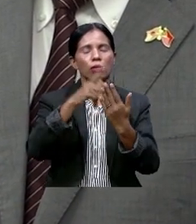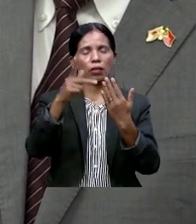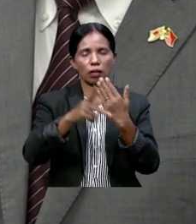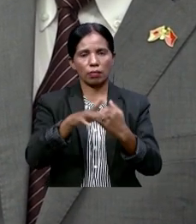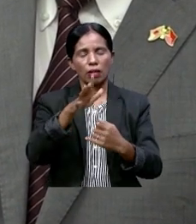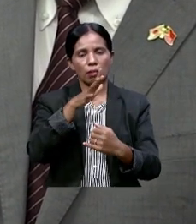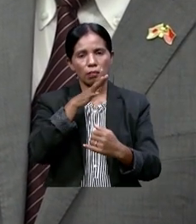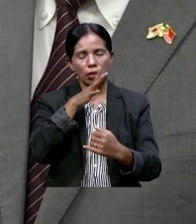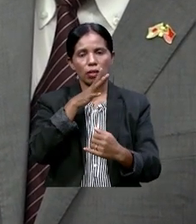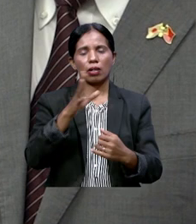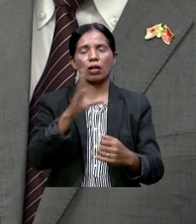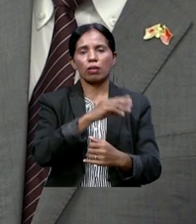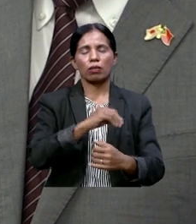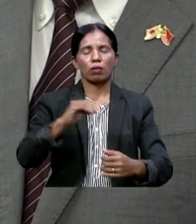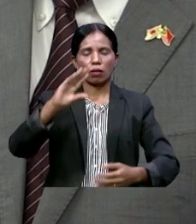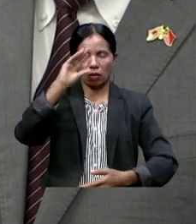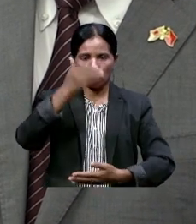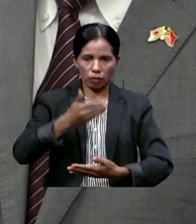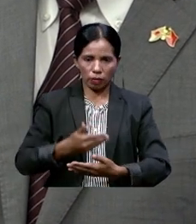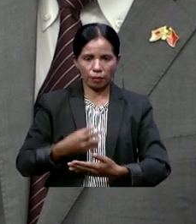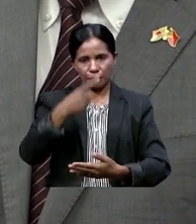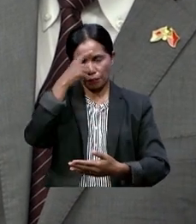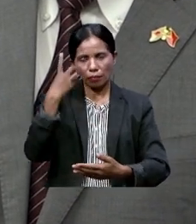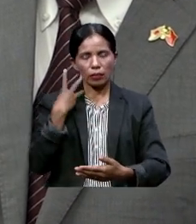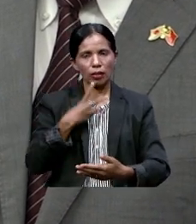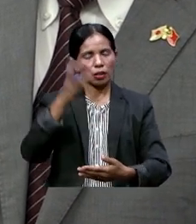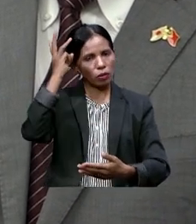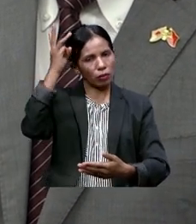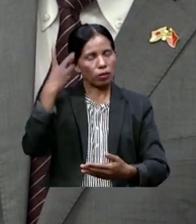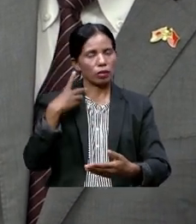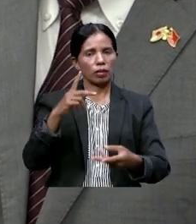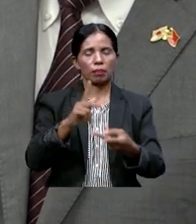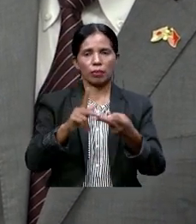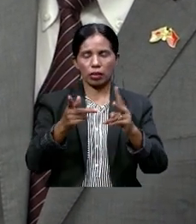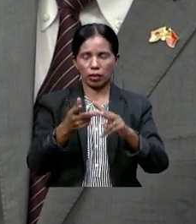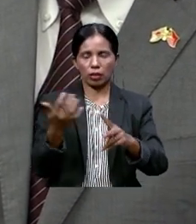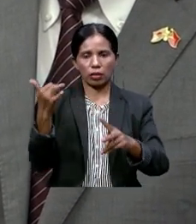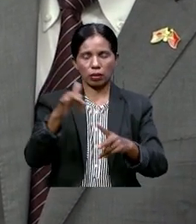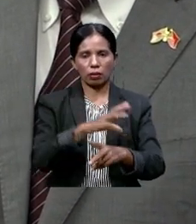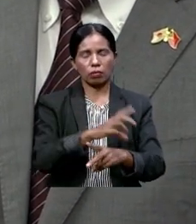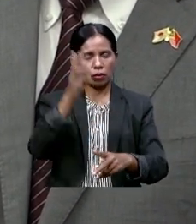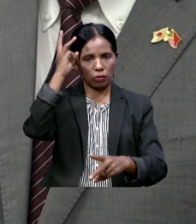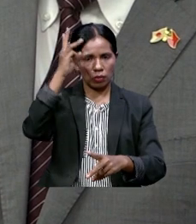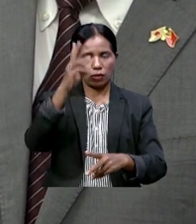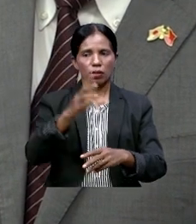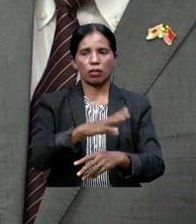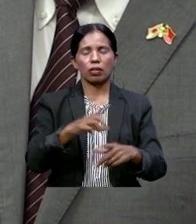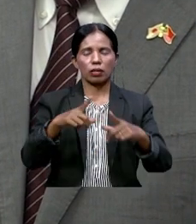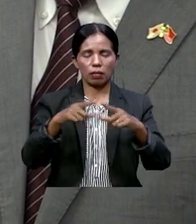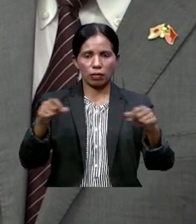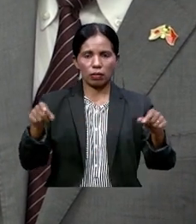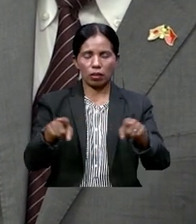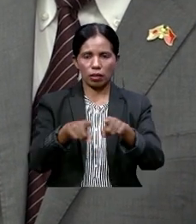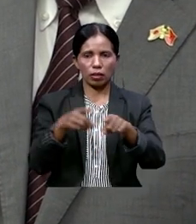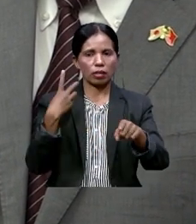tamba ita preocupa ita nini parceiro sira mas preocupa Japão hanesan ita nia